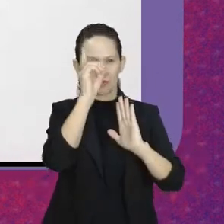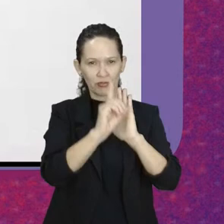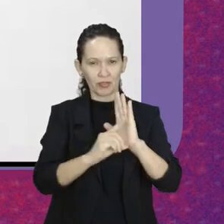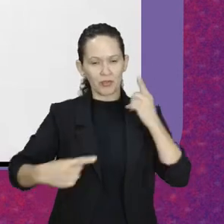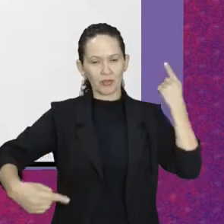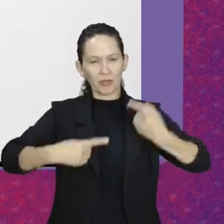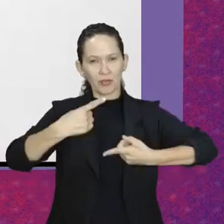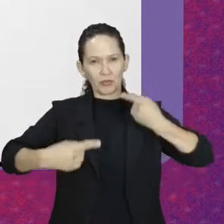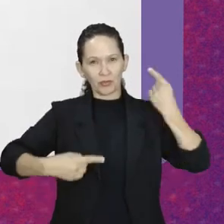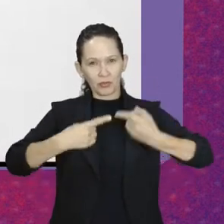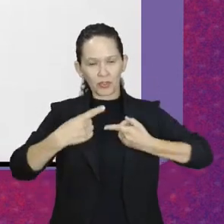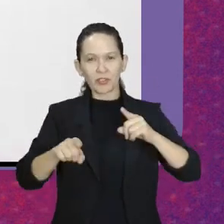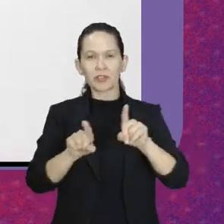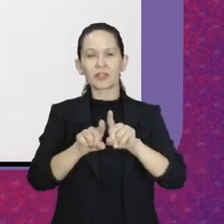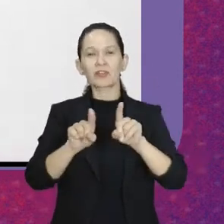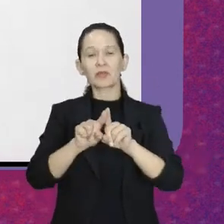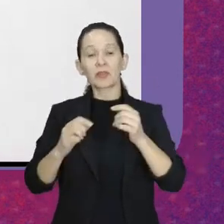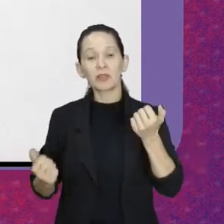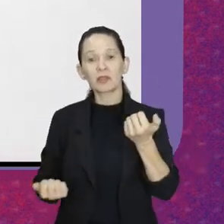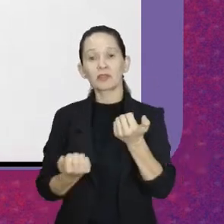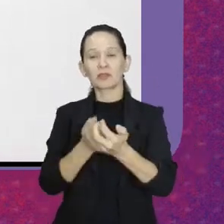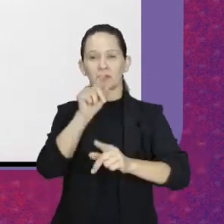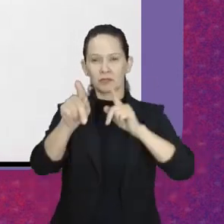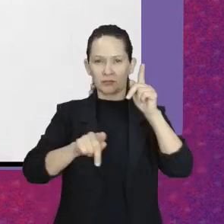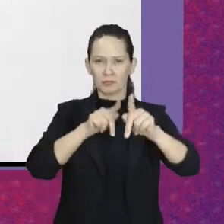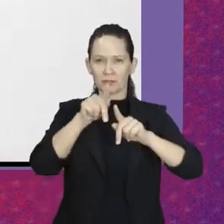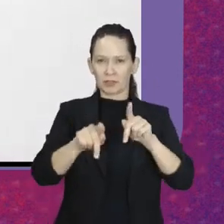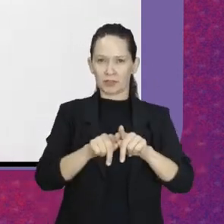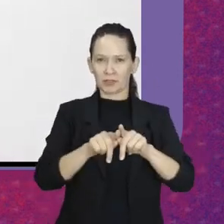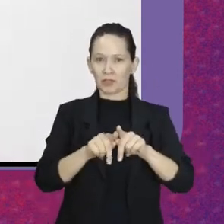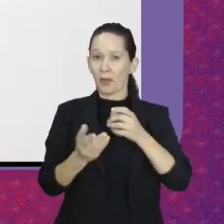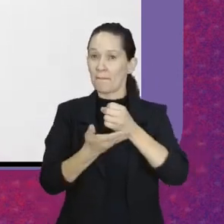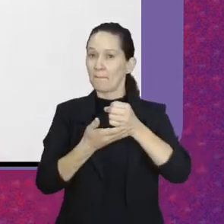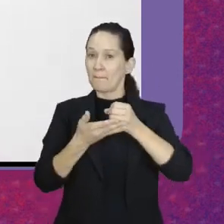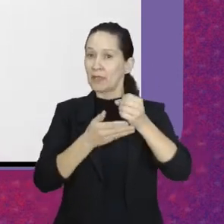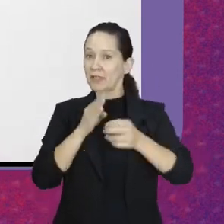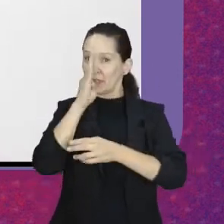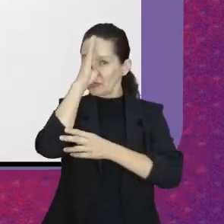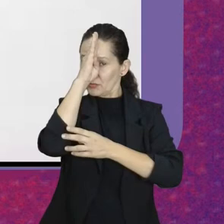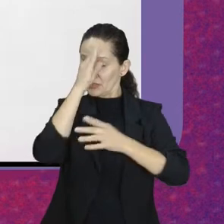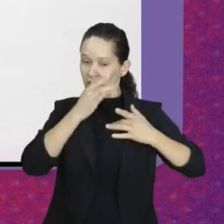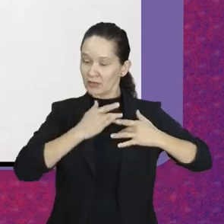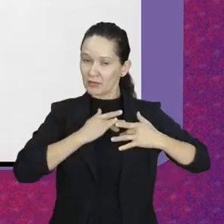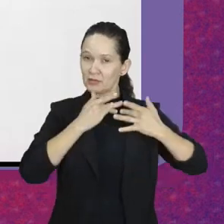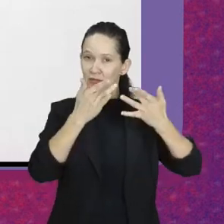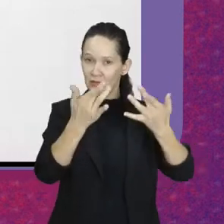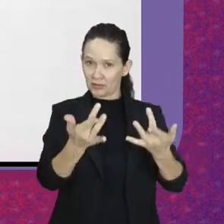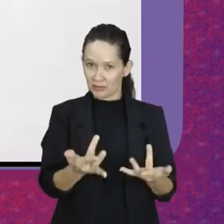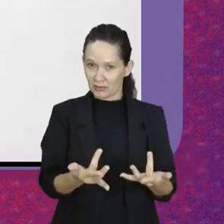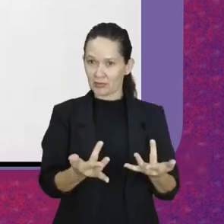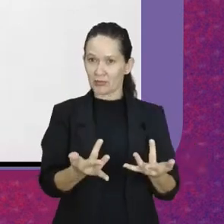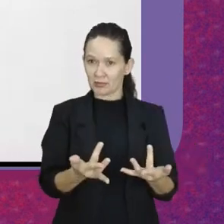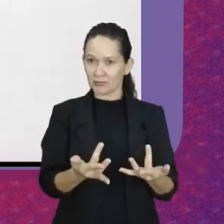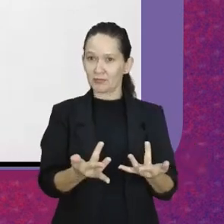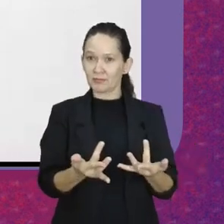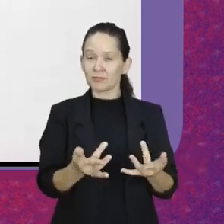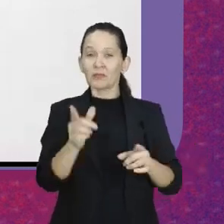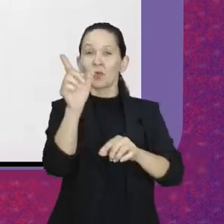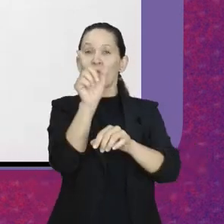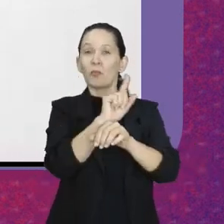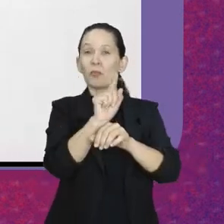políticas universais, tem que ser baseada no princípio da solidariedade, ou seja, serem